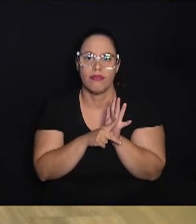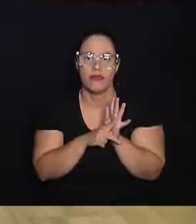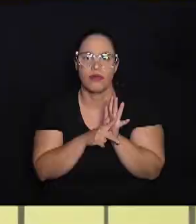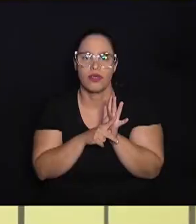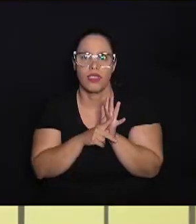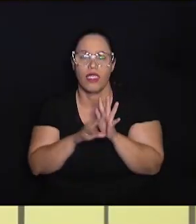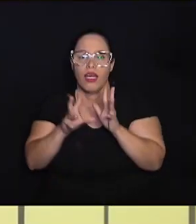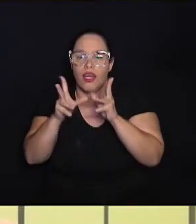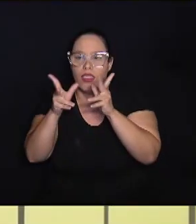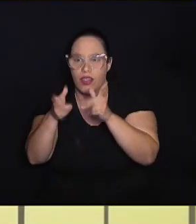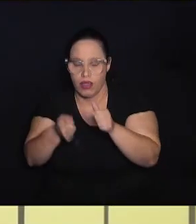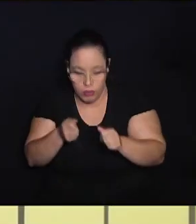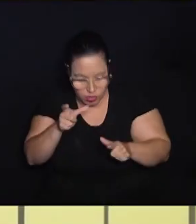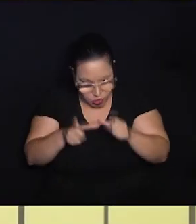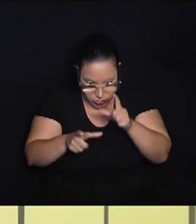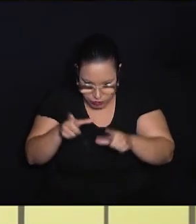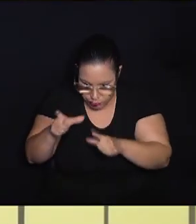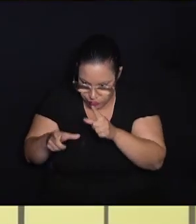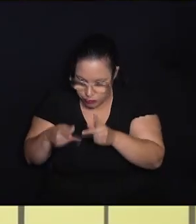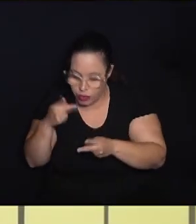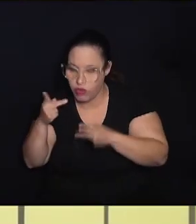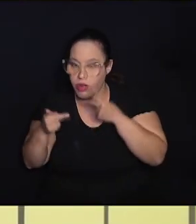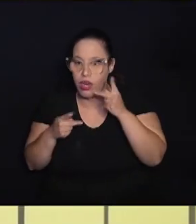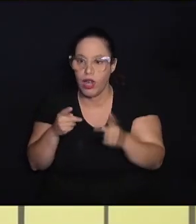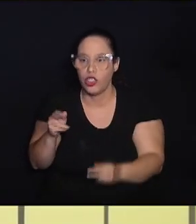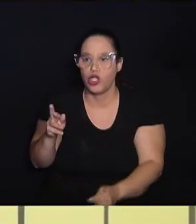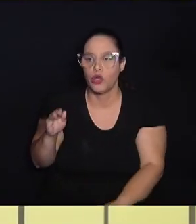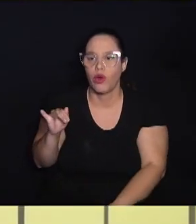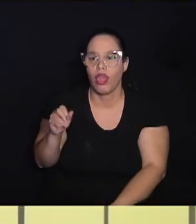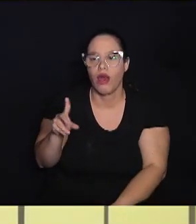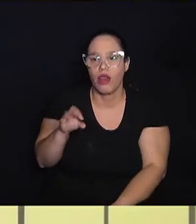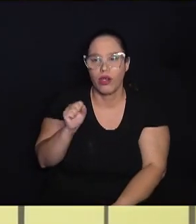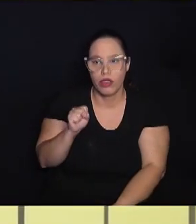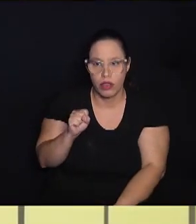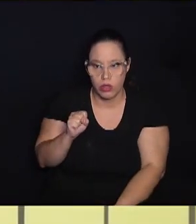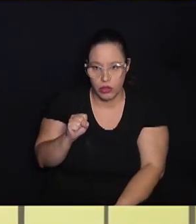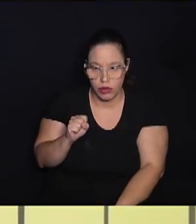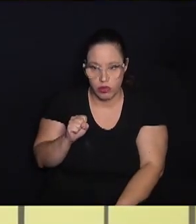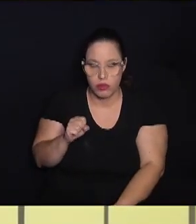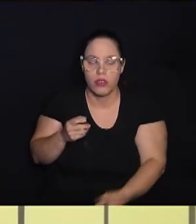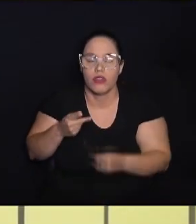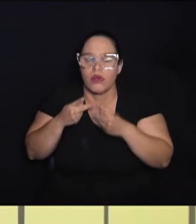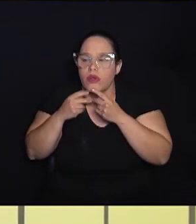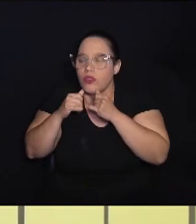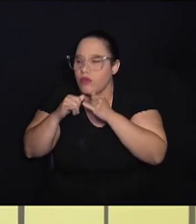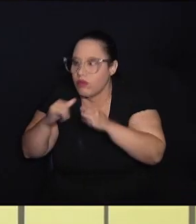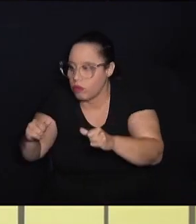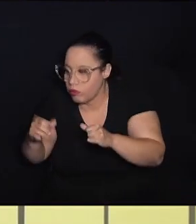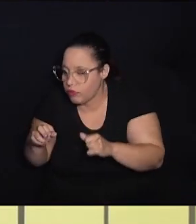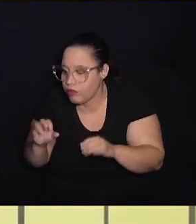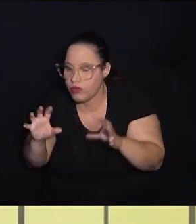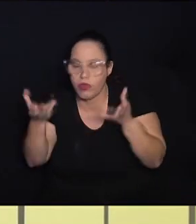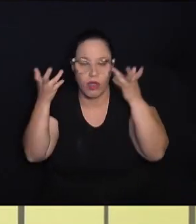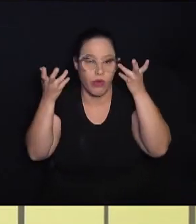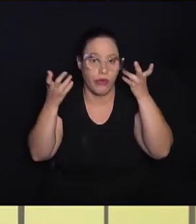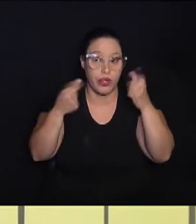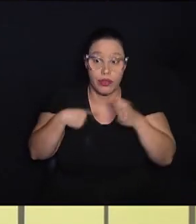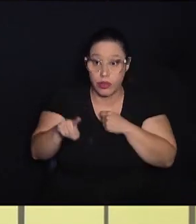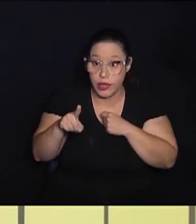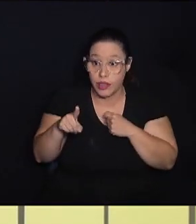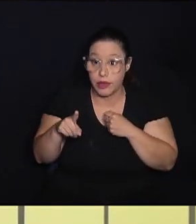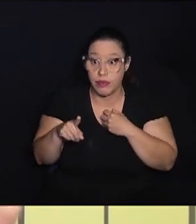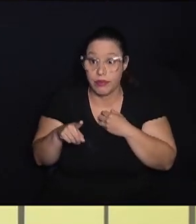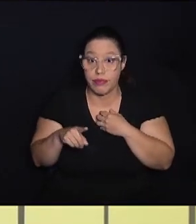todos os espaços possíveis para falar de de quadrinhos Afinal a gente tem que espalhar essa linguagem Então a gente vai em todos os eventos possíveis eh a